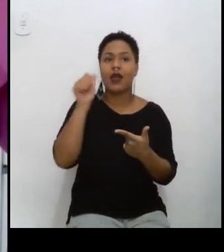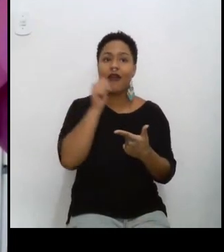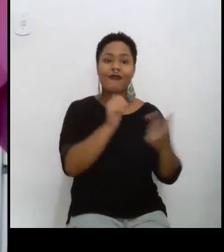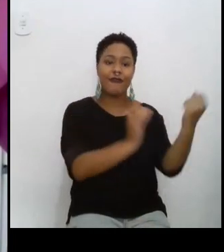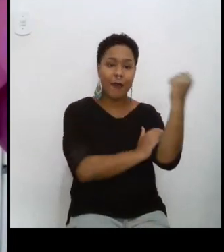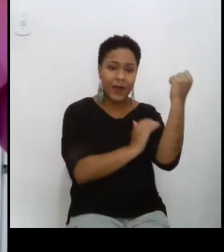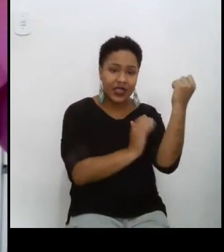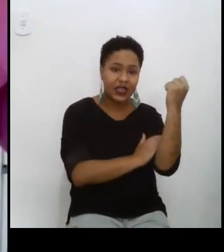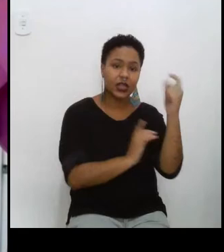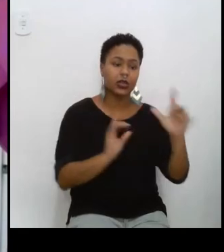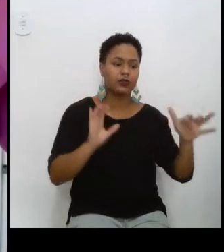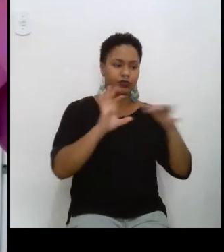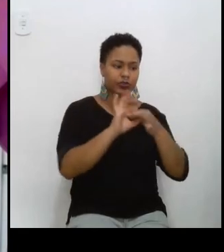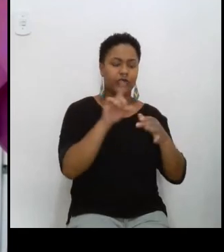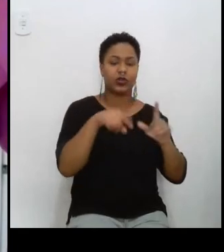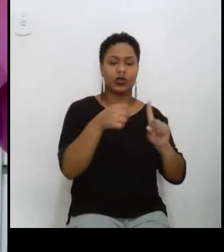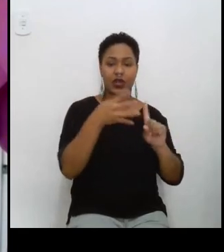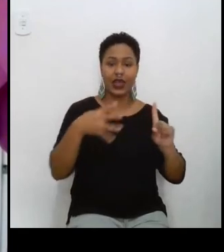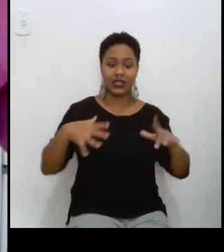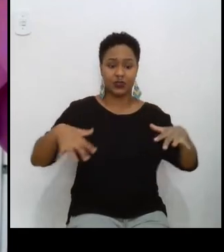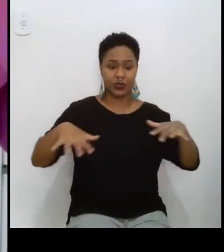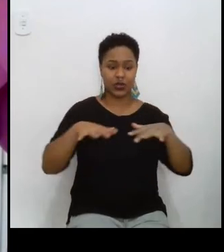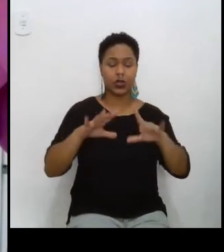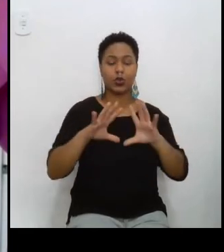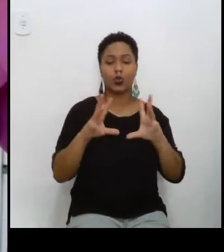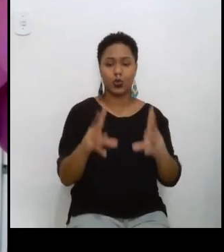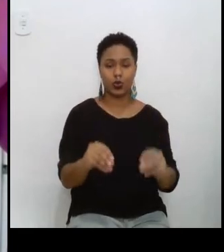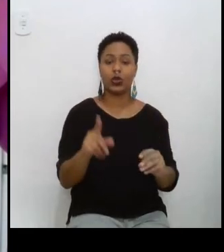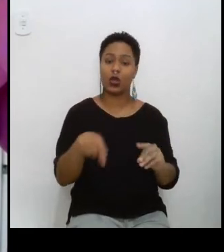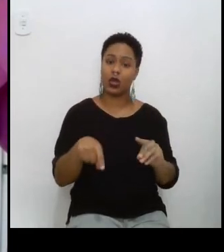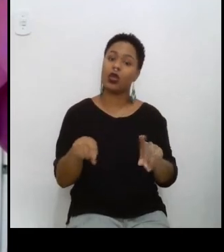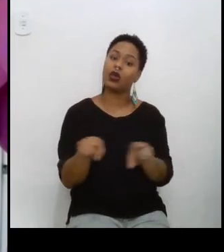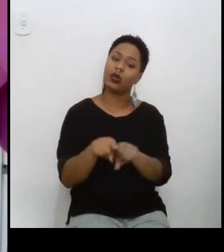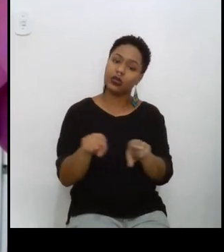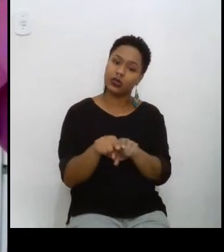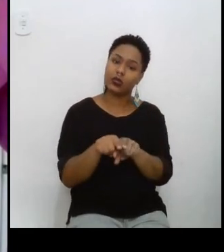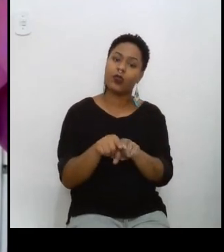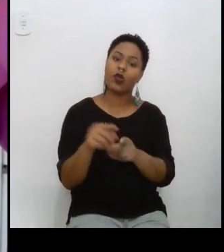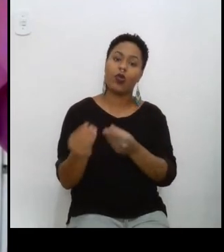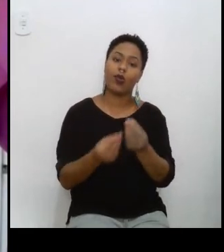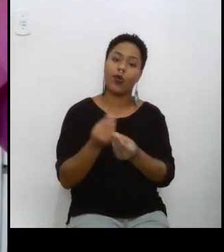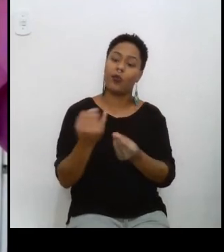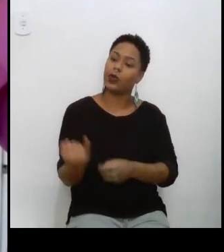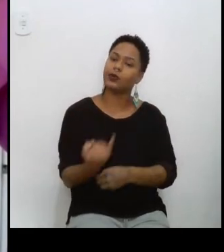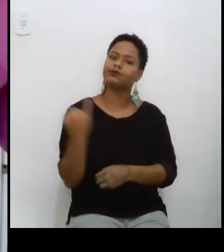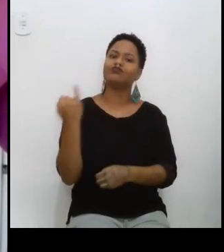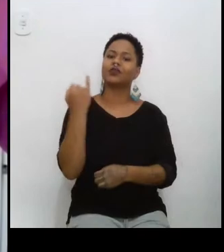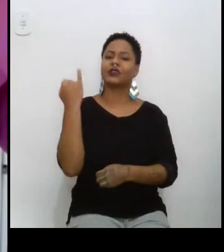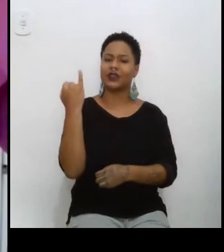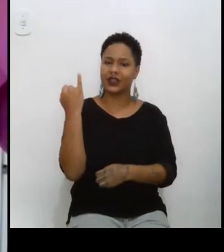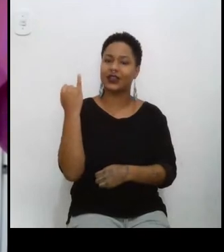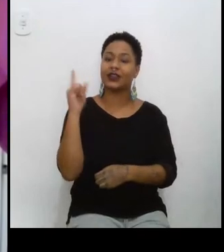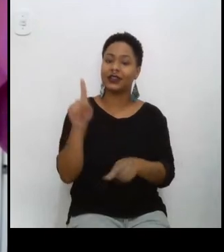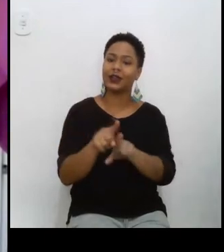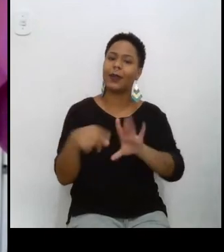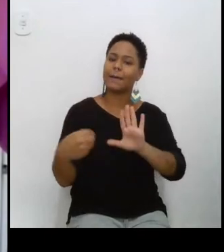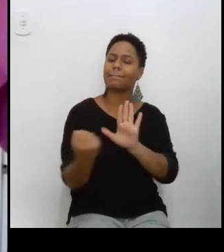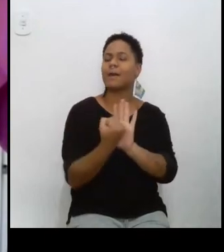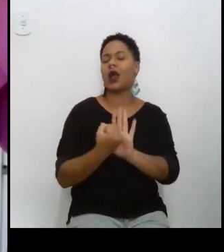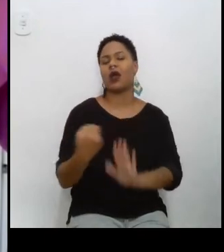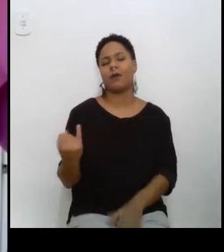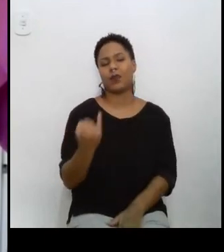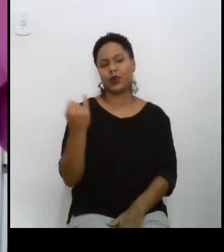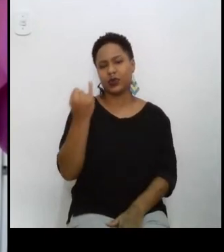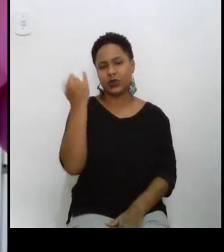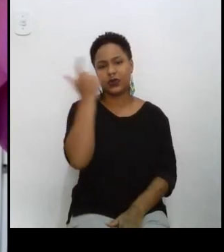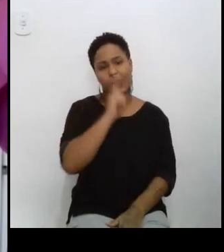estão Associados a isso porque naquele geral nesse também é Um fundamento nenhum uma coisa Fundamental e é um Marco importante LED